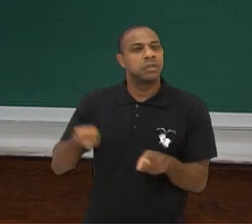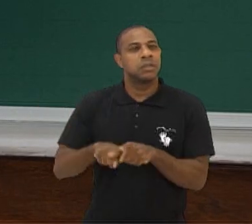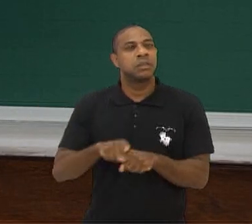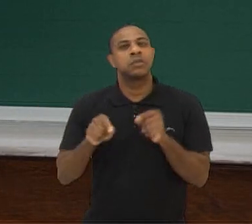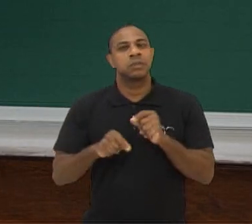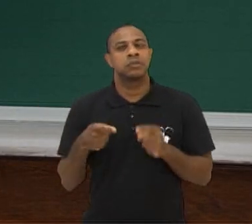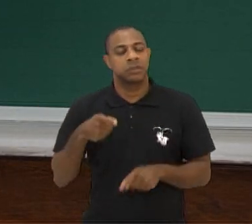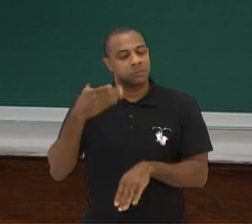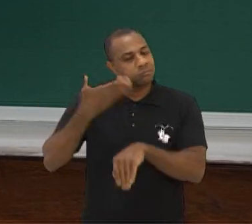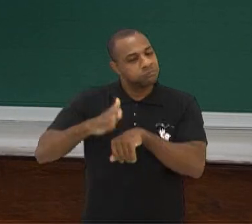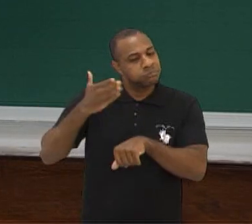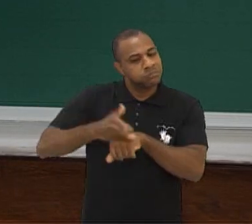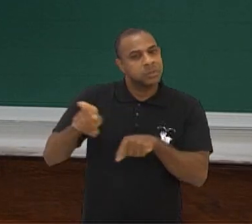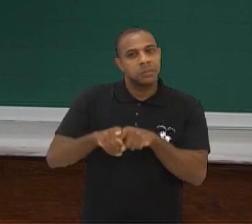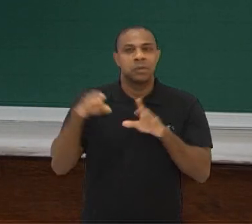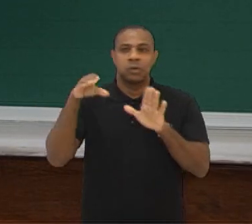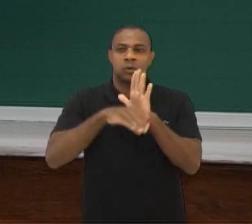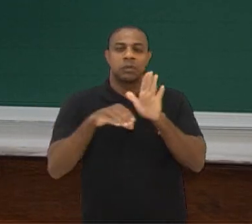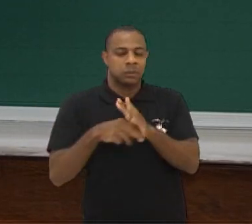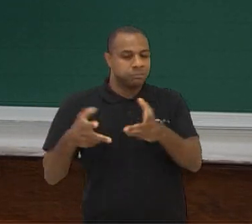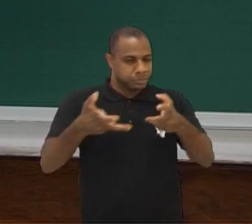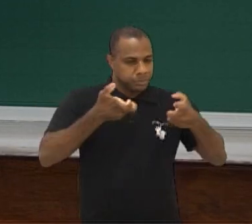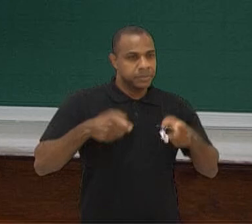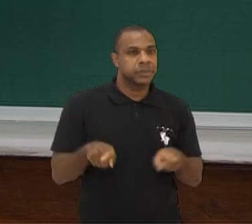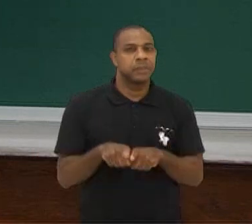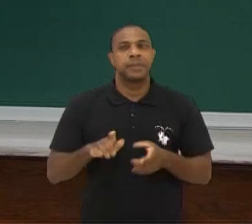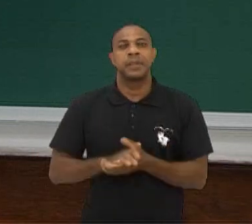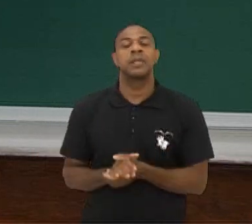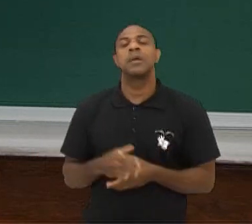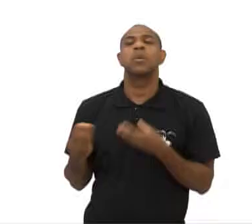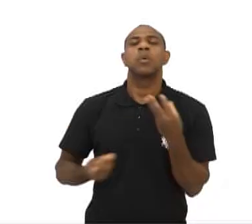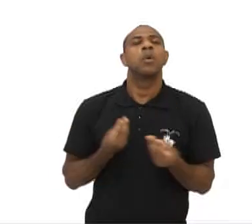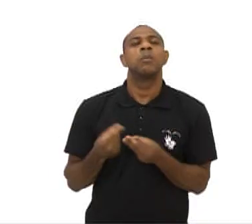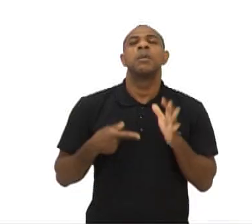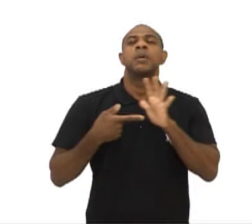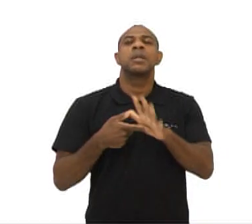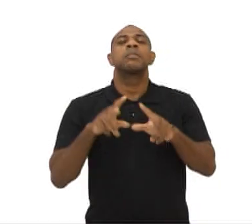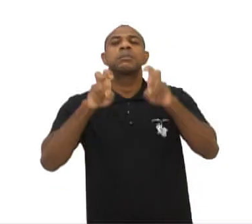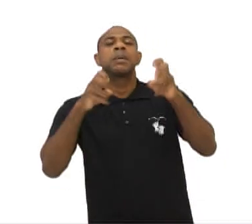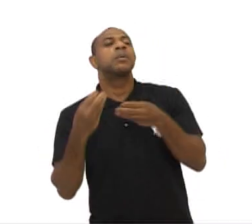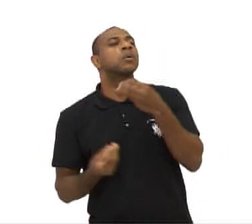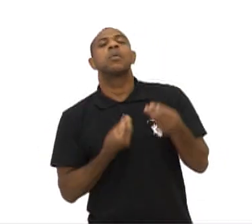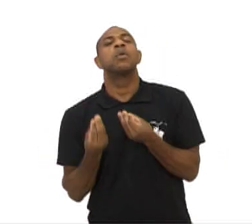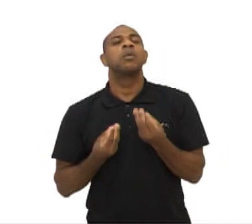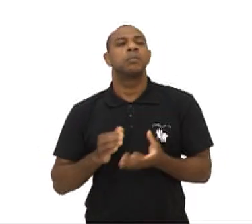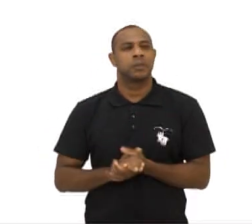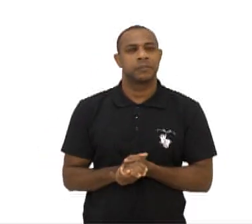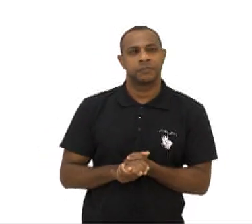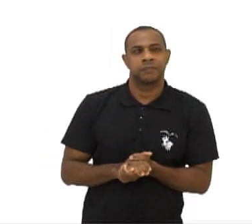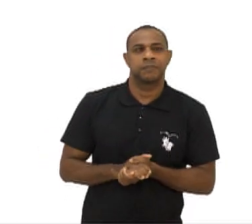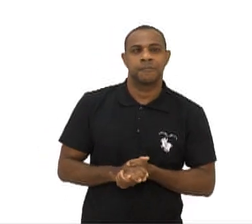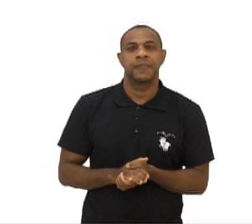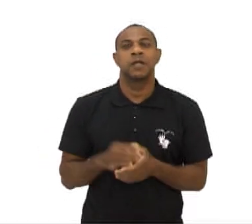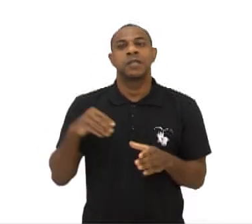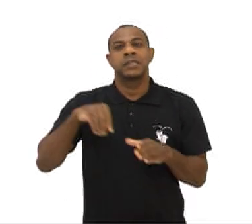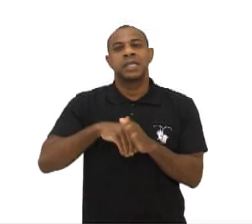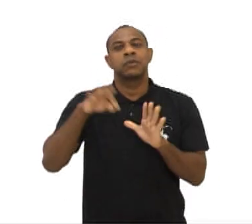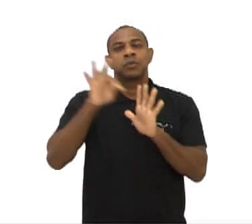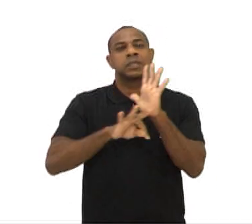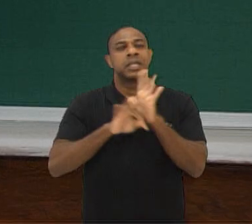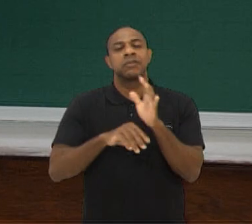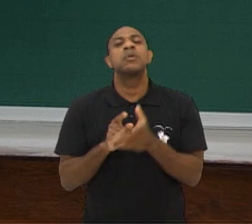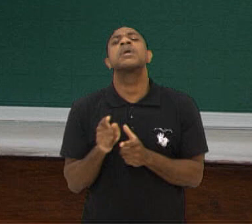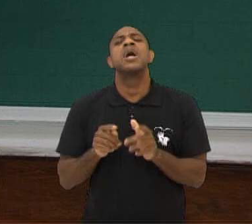se apropriem desses conceitos, certo? Também nós vamos identificar o tema predominante em um texto, né? O que é o